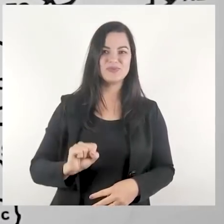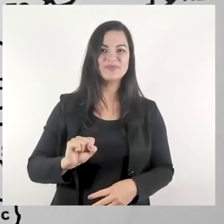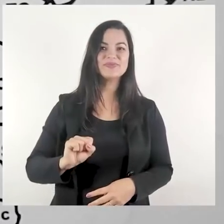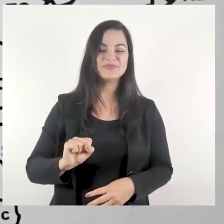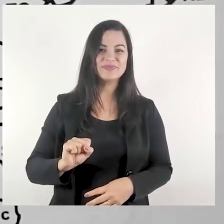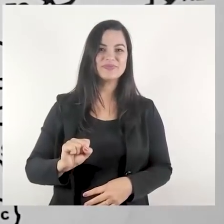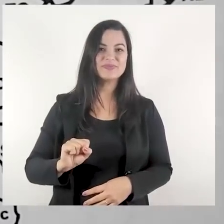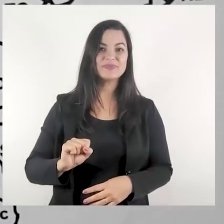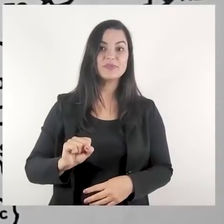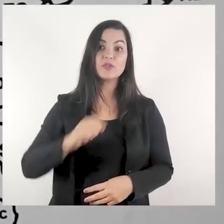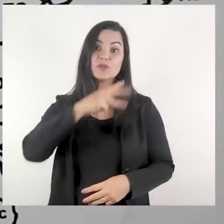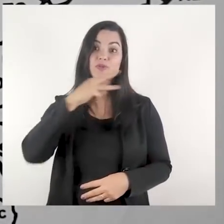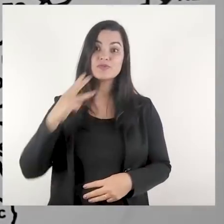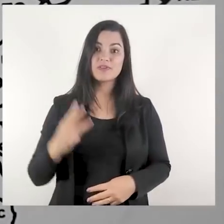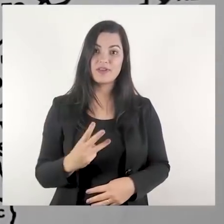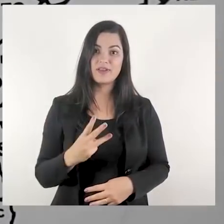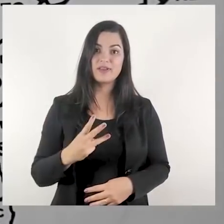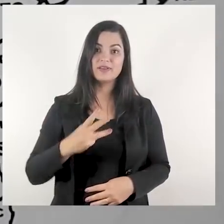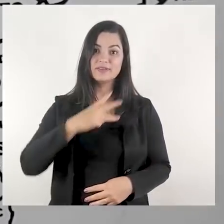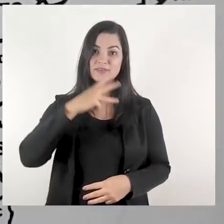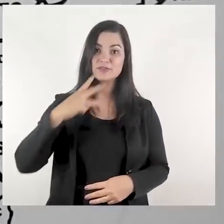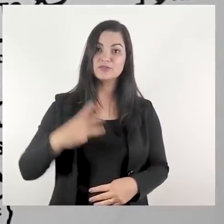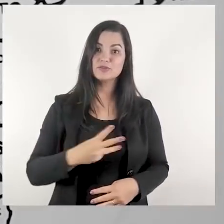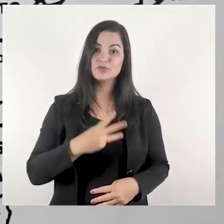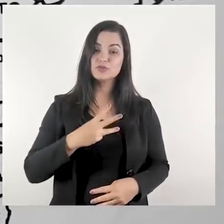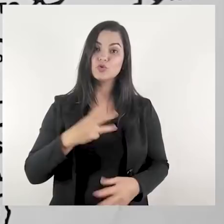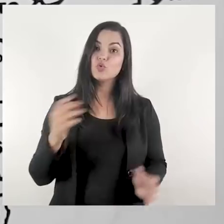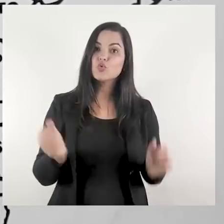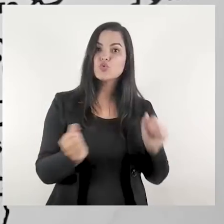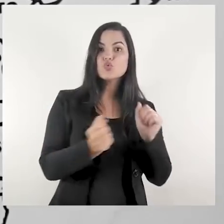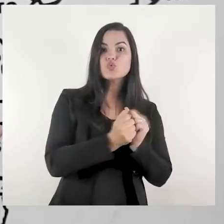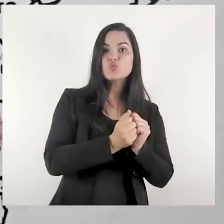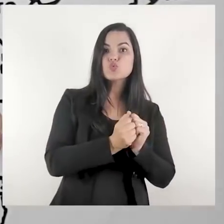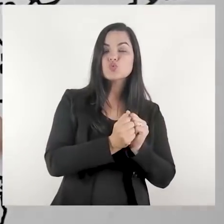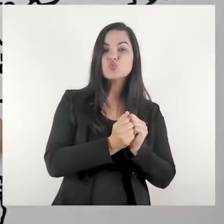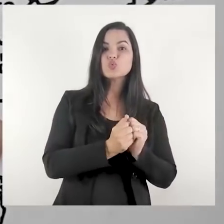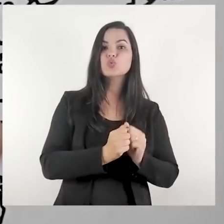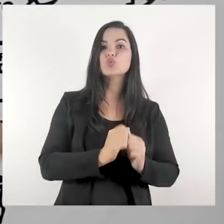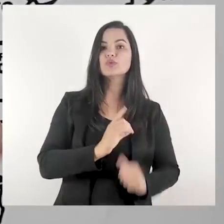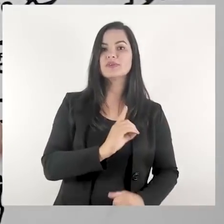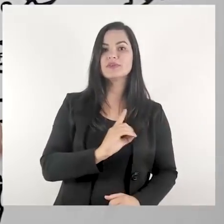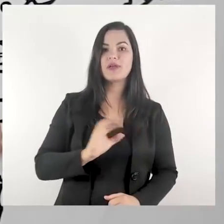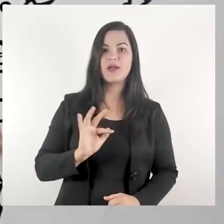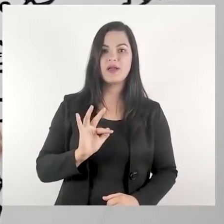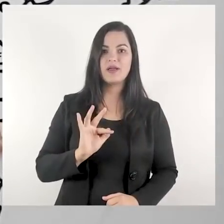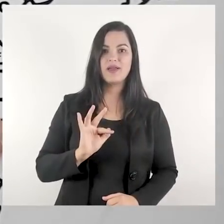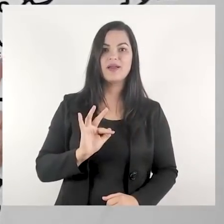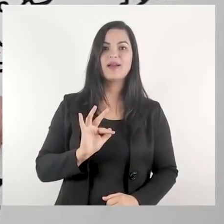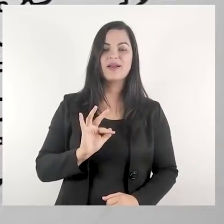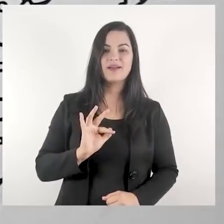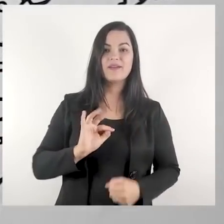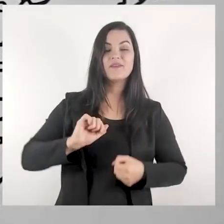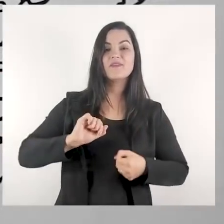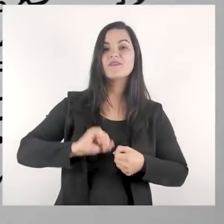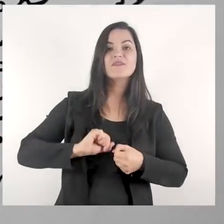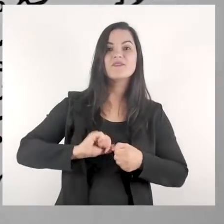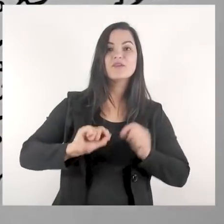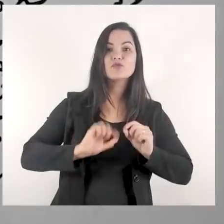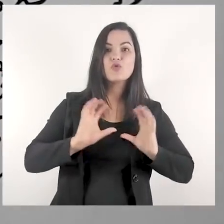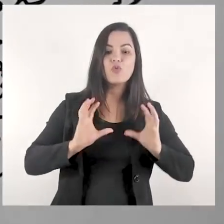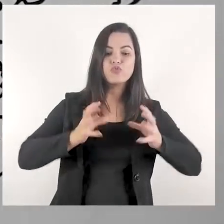Sul. Esses 3 estados, juntamente com o Distrito Federal, formam